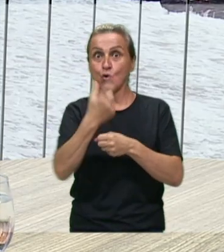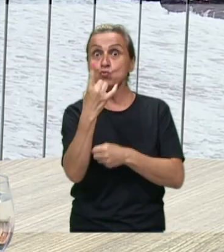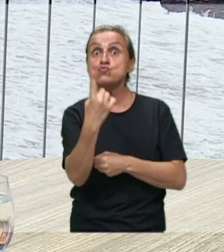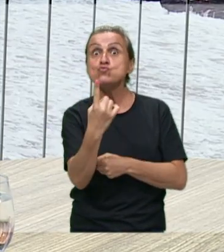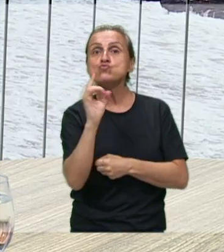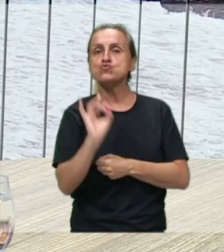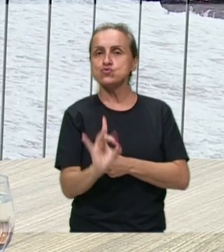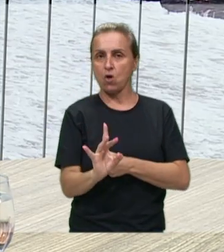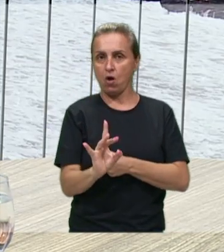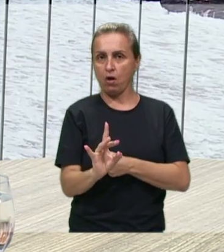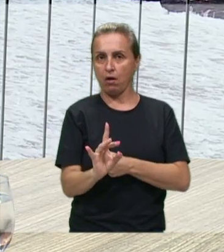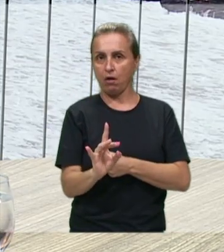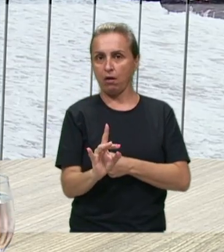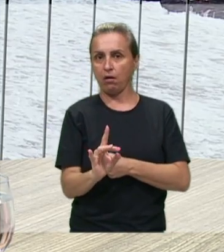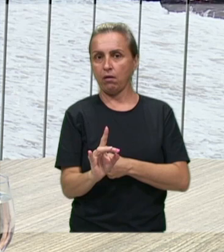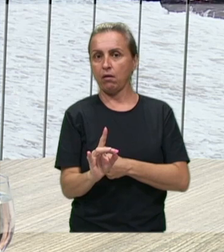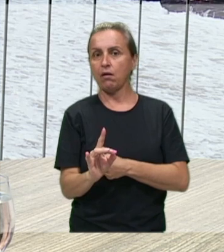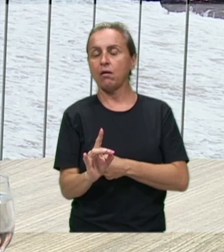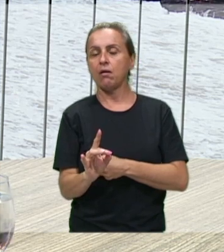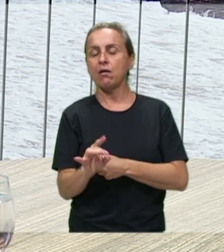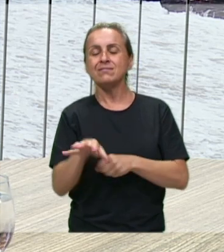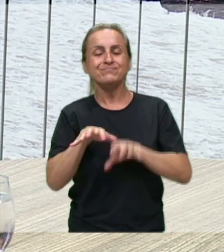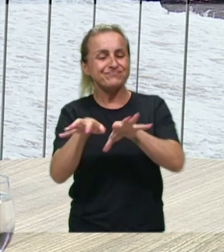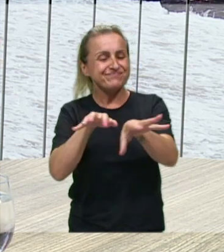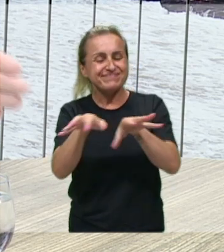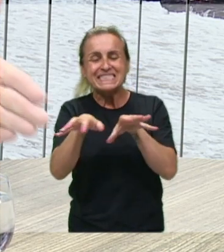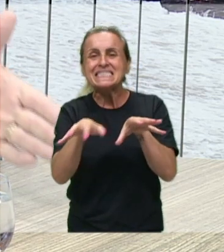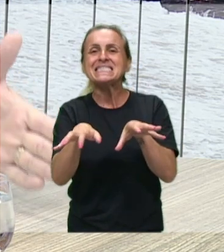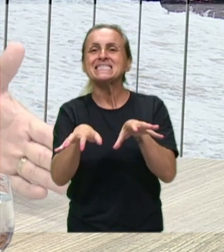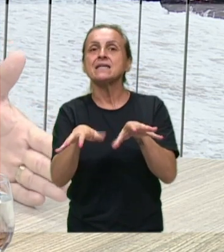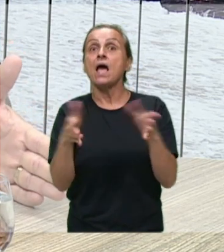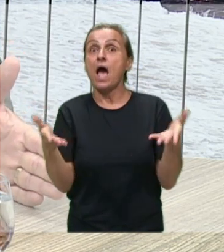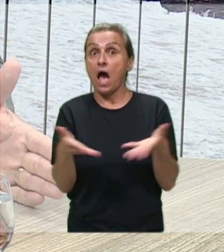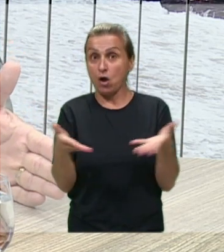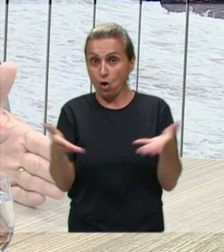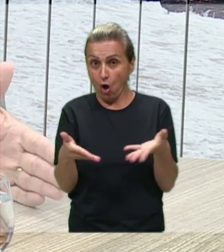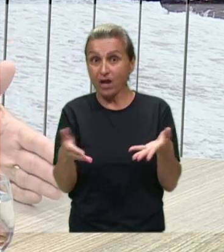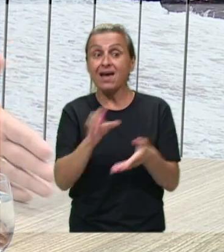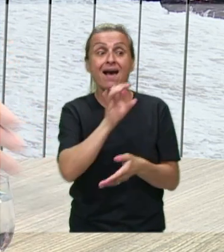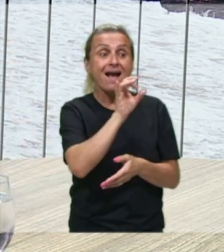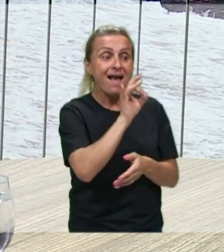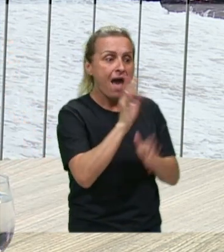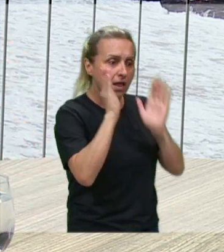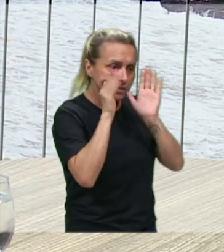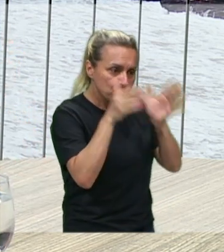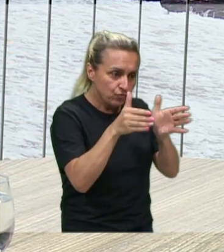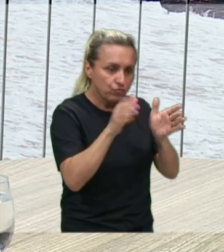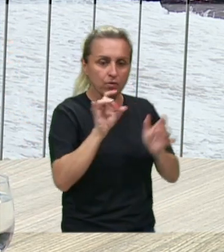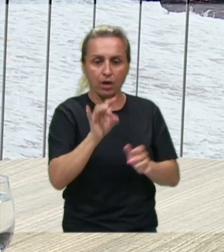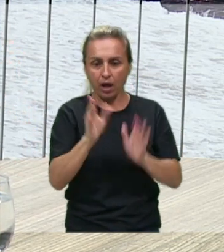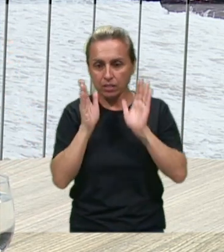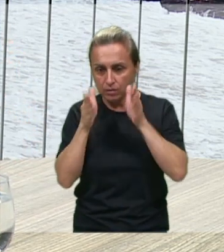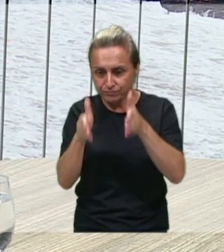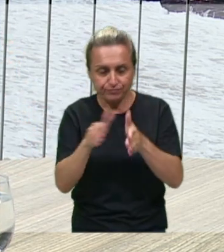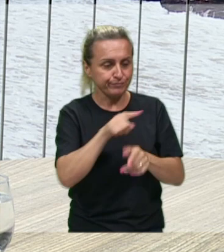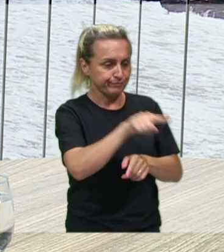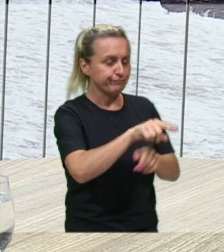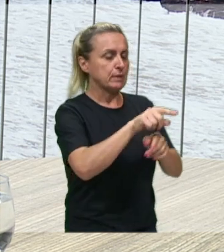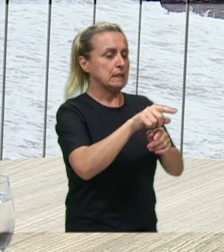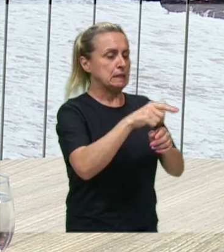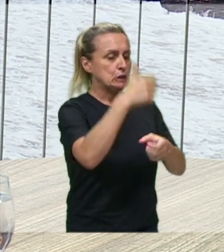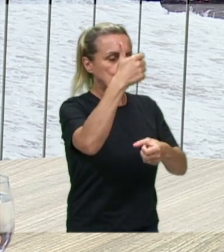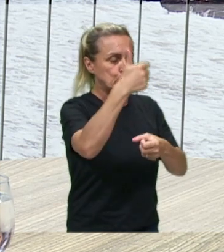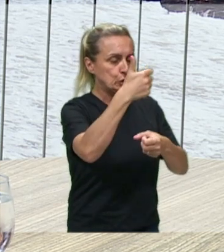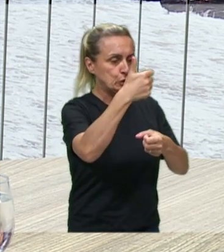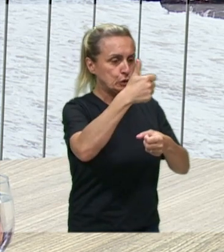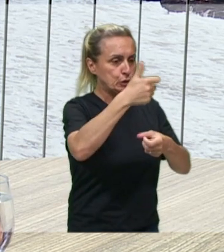outro para diretor para outra coisa, então esse não, esses são cada um na sua artesanal, na aquicultura, no monitoramento,